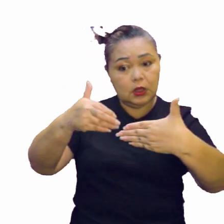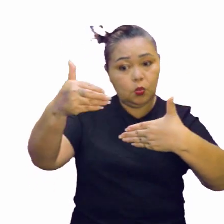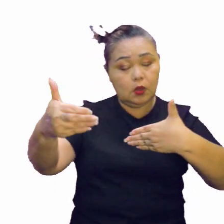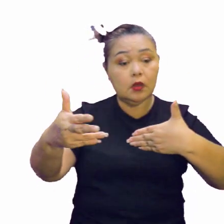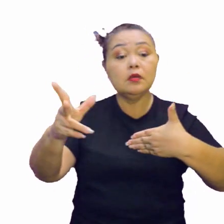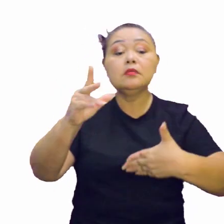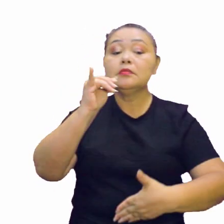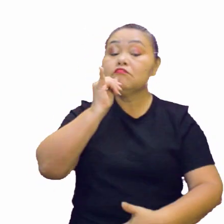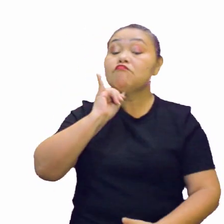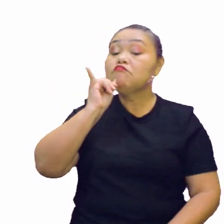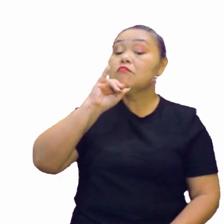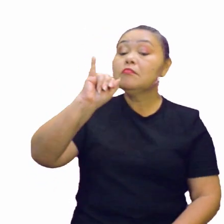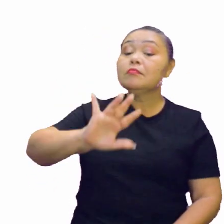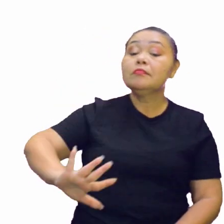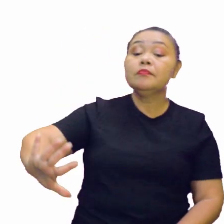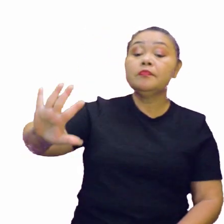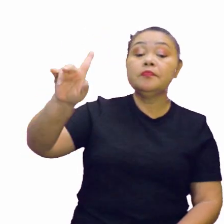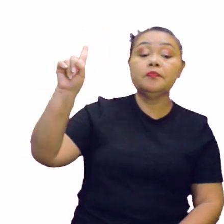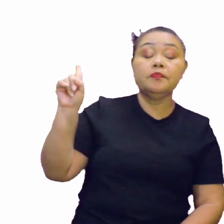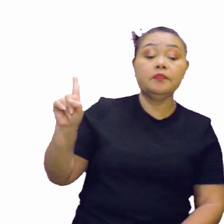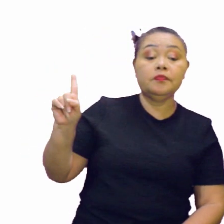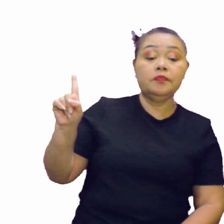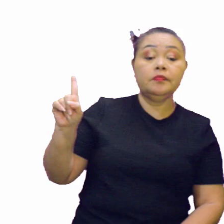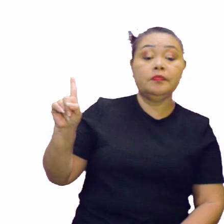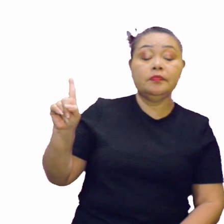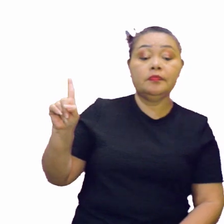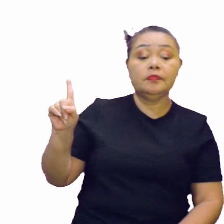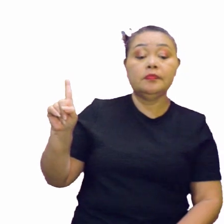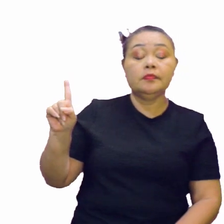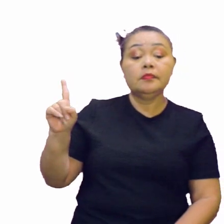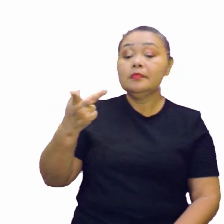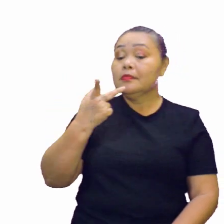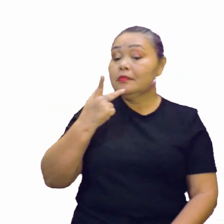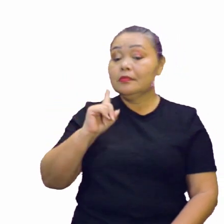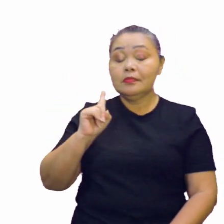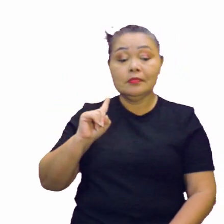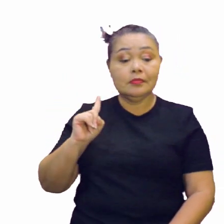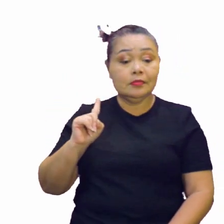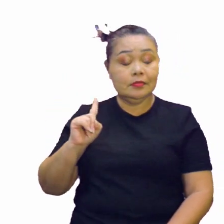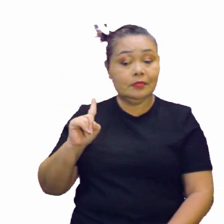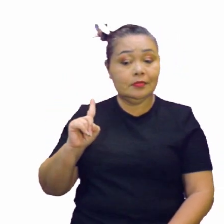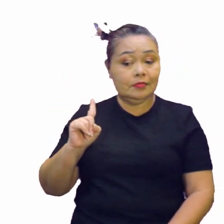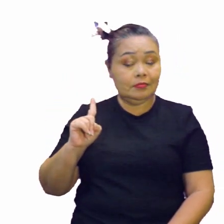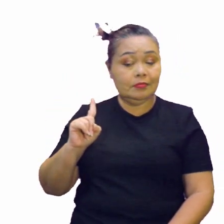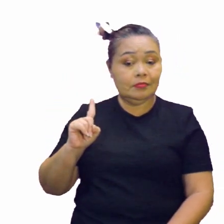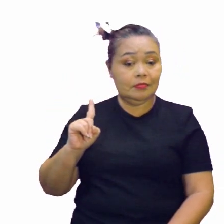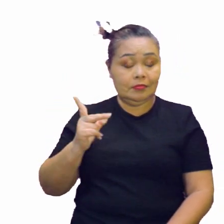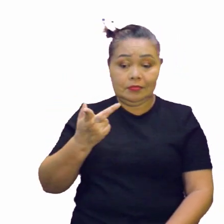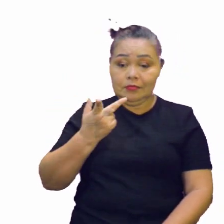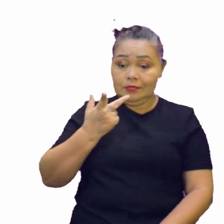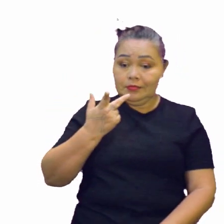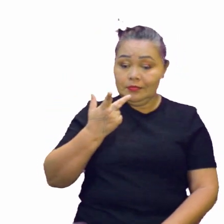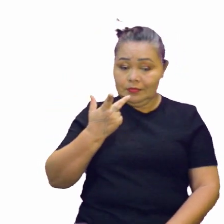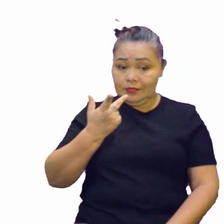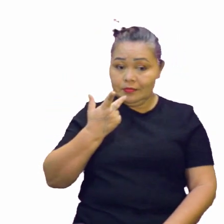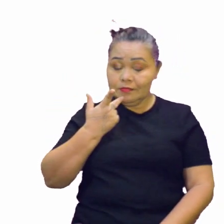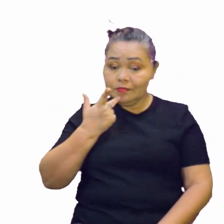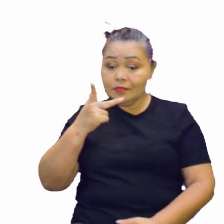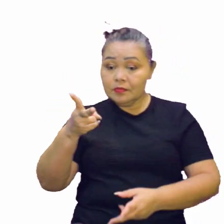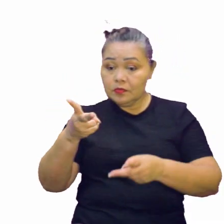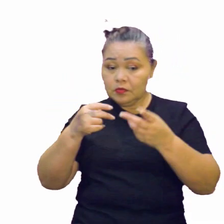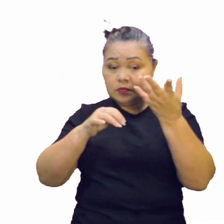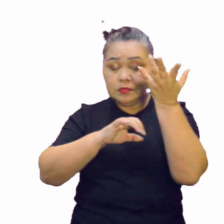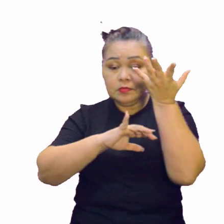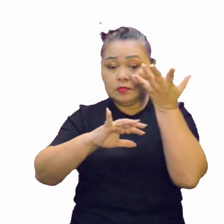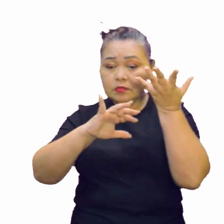imagem. Só que, professor, eu não vou falar da distância. Eu não vou falar, ó, a estratificação tem 1,